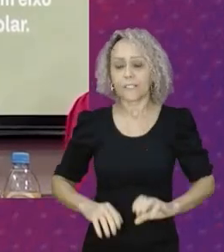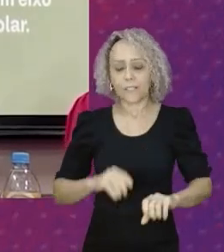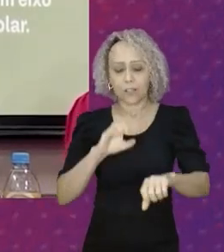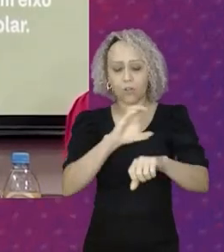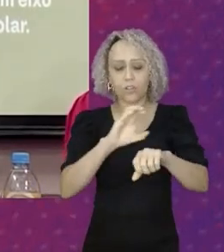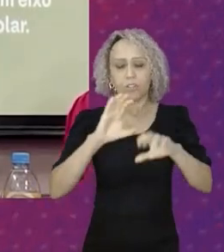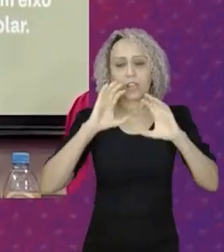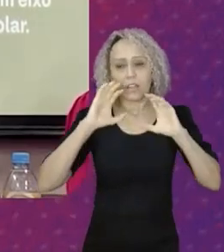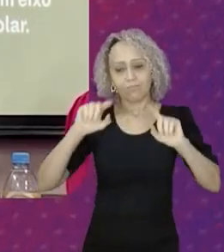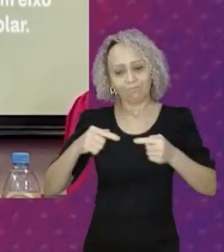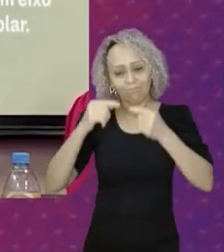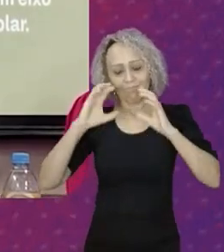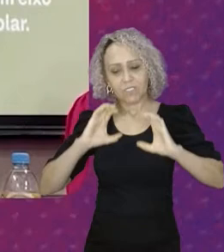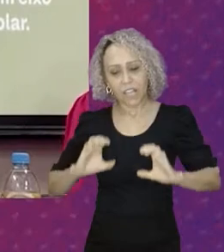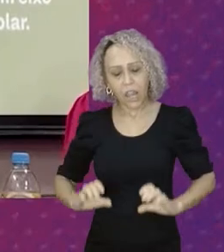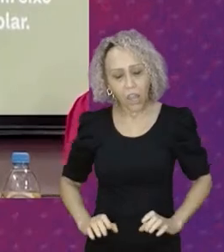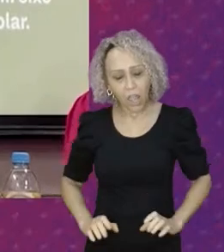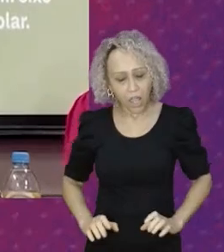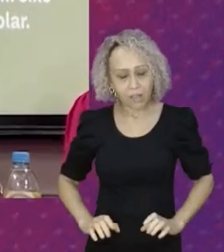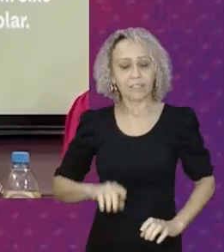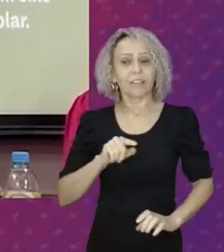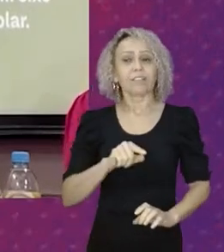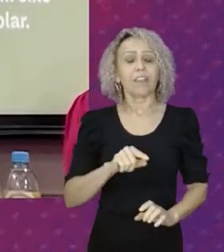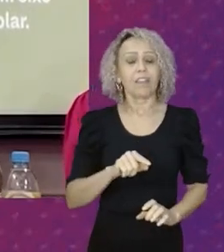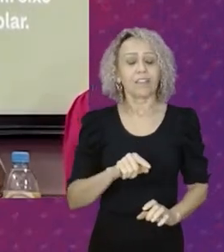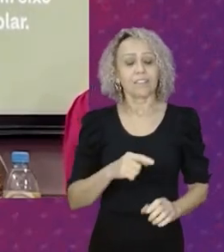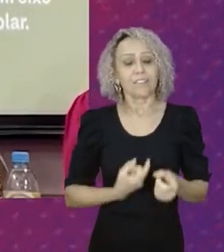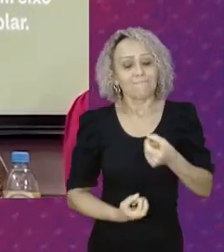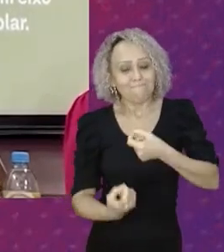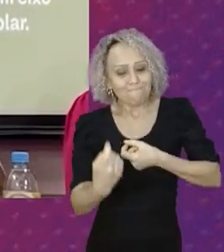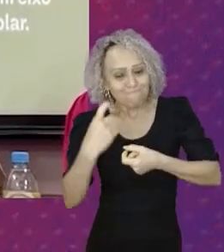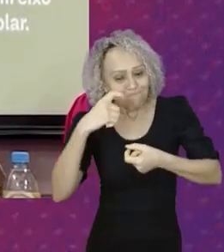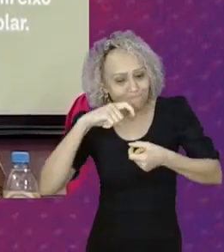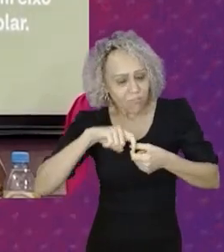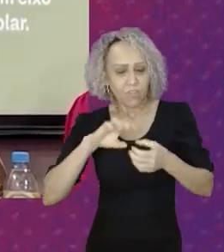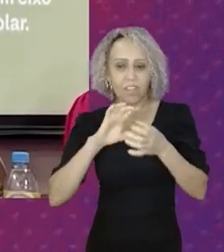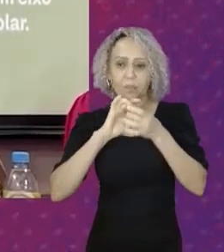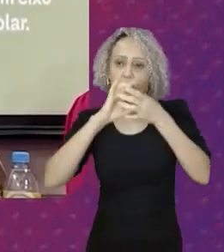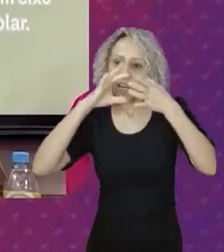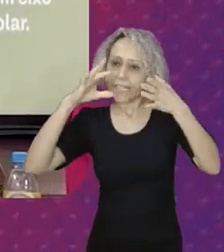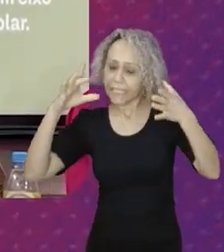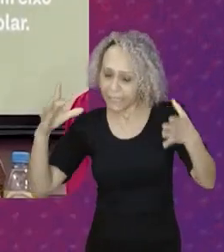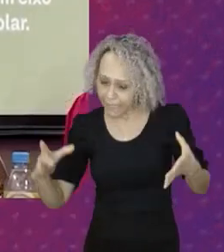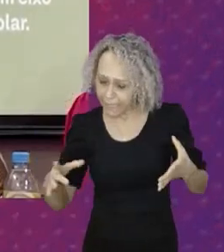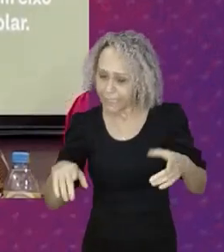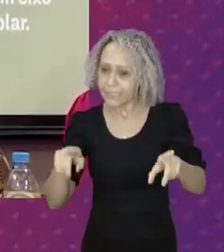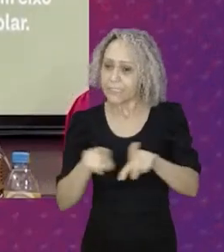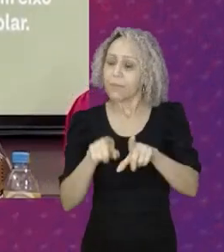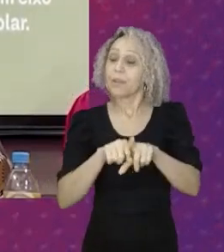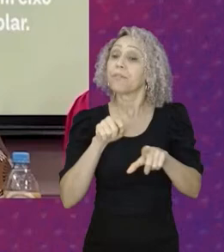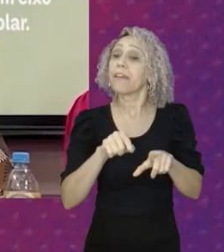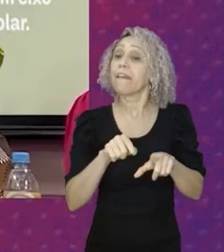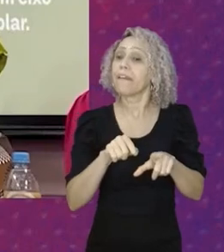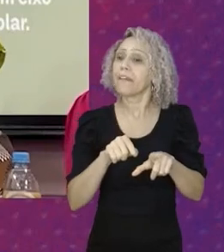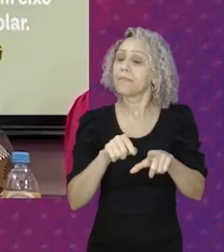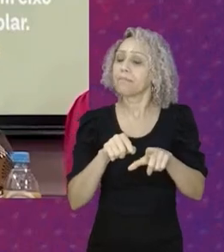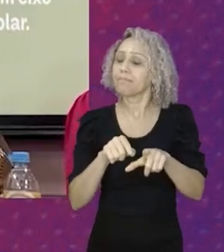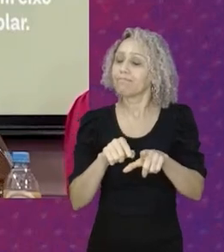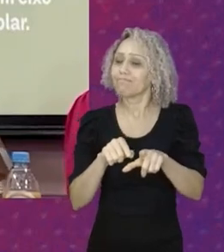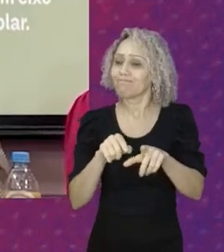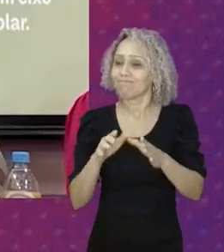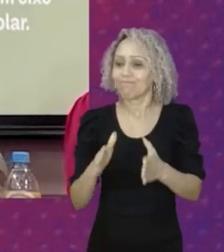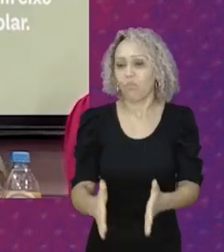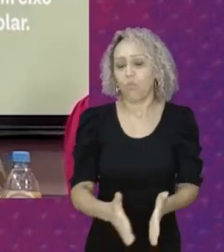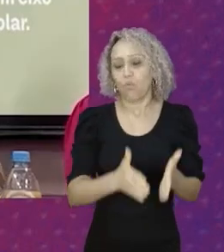e escrevendo um novo tempo do ponto de vista da legislação para o Brasil. Então, a Constituição de 88 ela vai trazer alguns